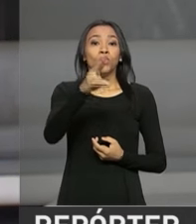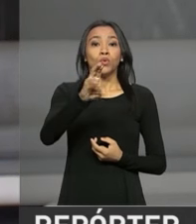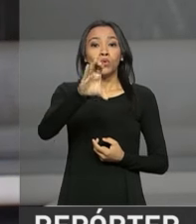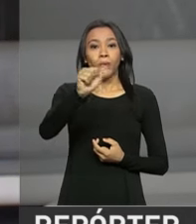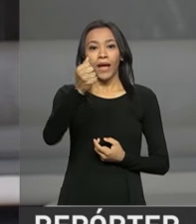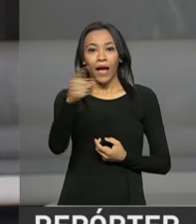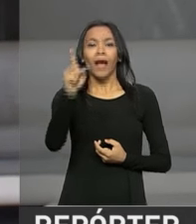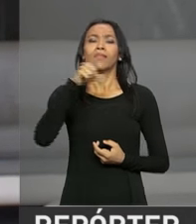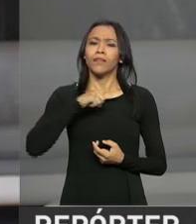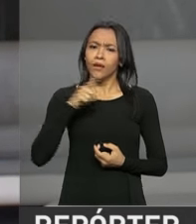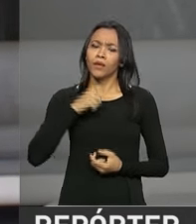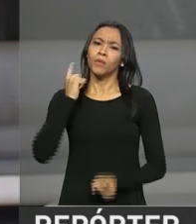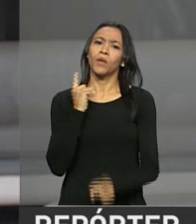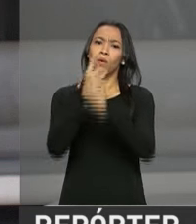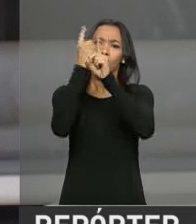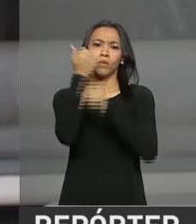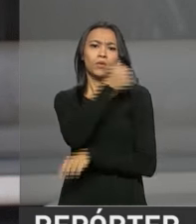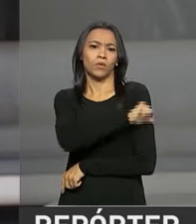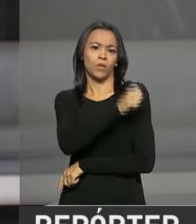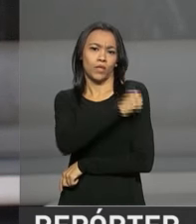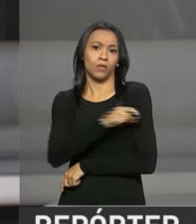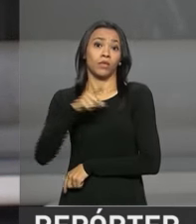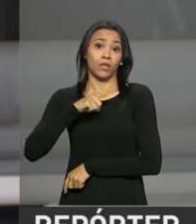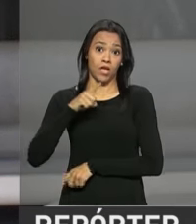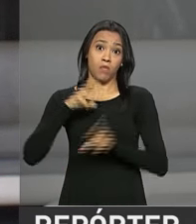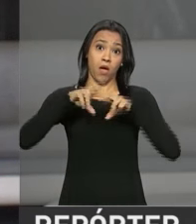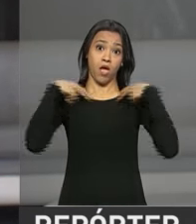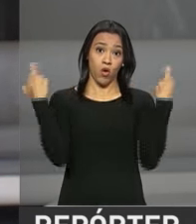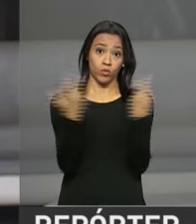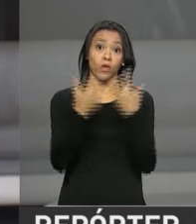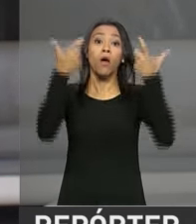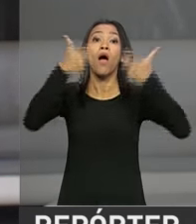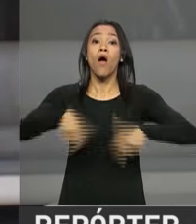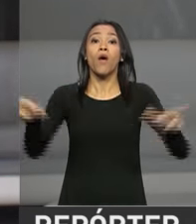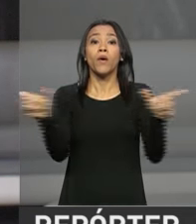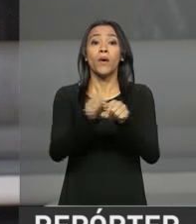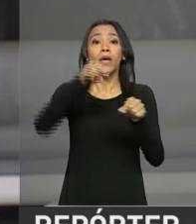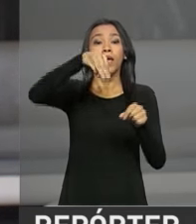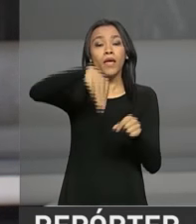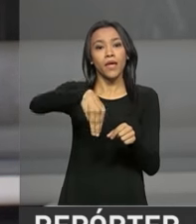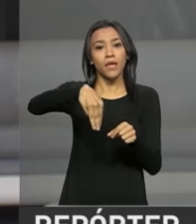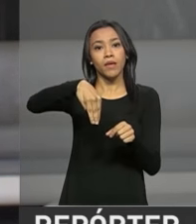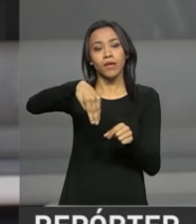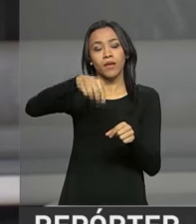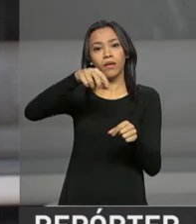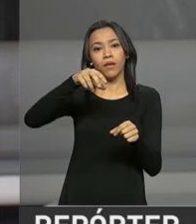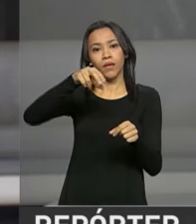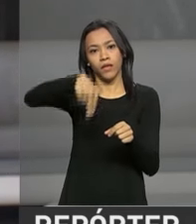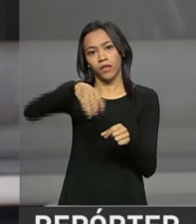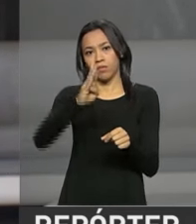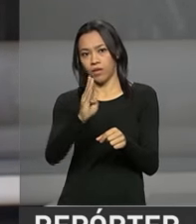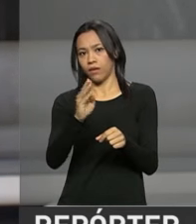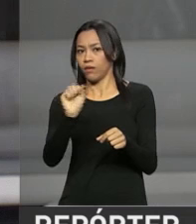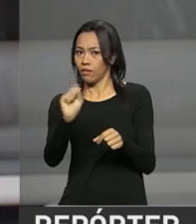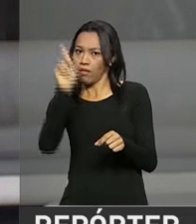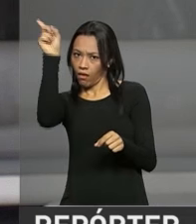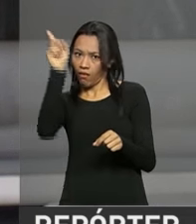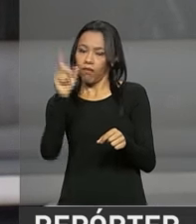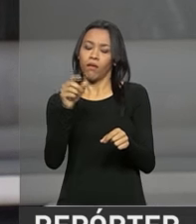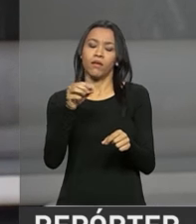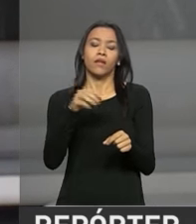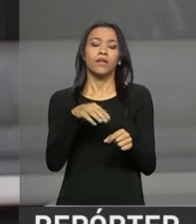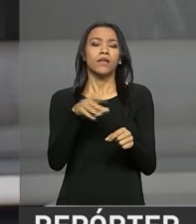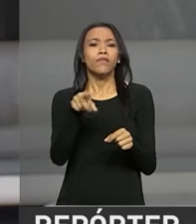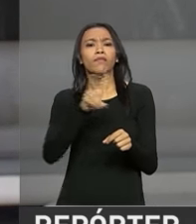Fórum Nacional na sede do BNDES, com a presença de diversos economistas, entre outros. O ministro